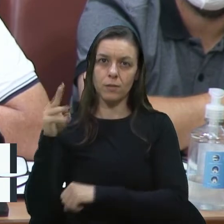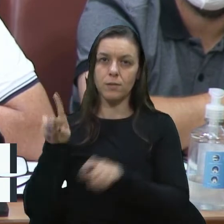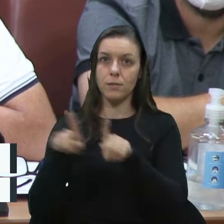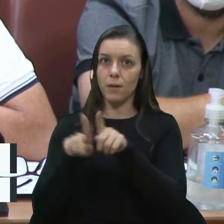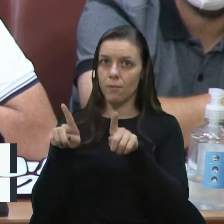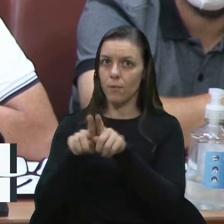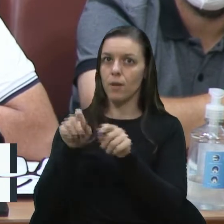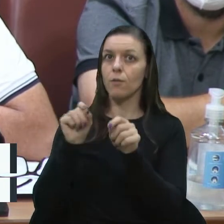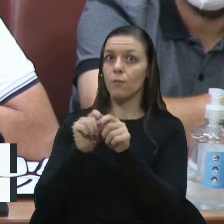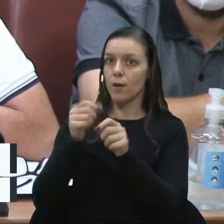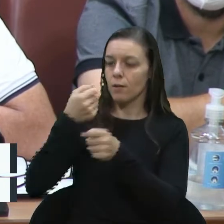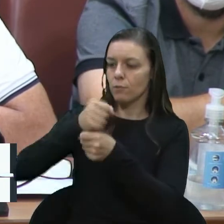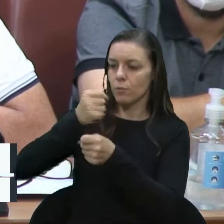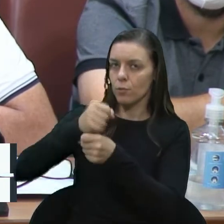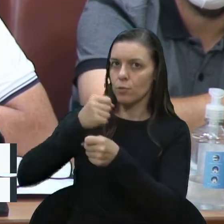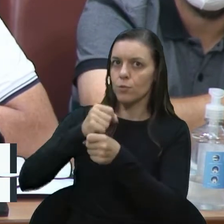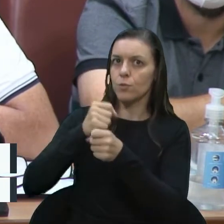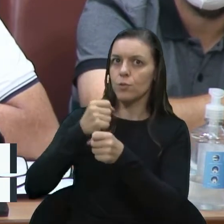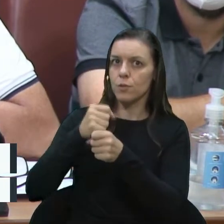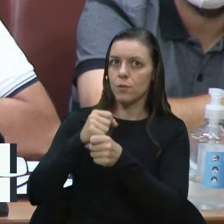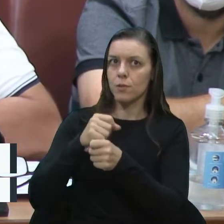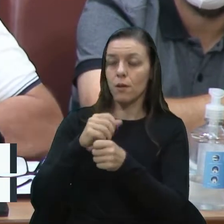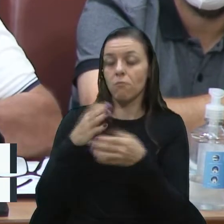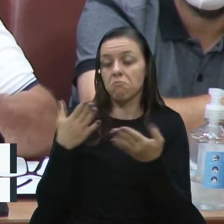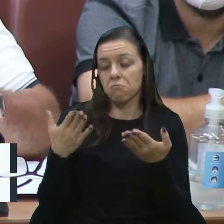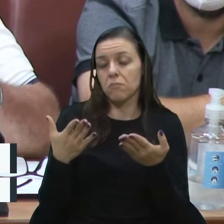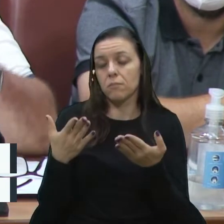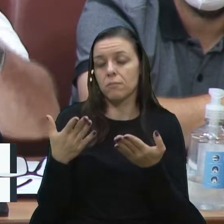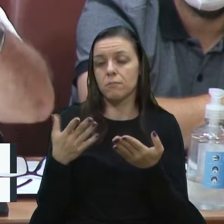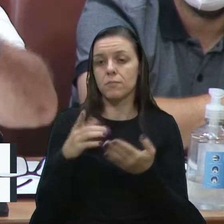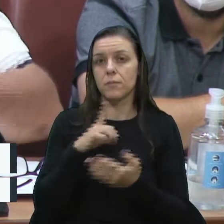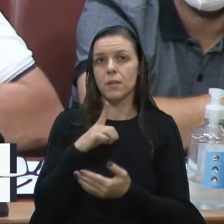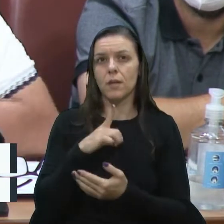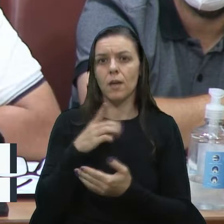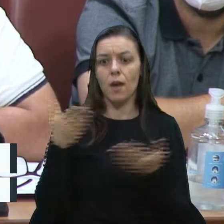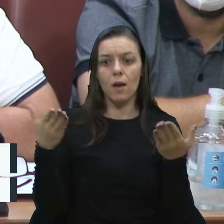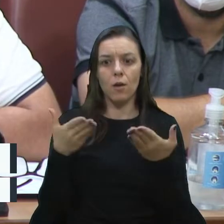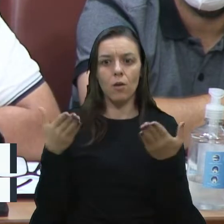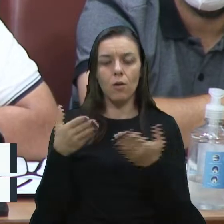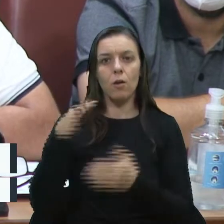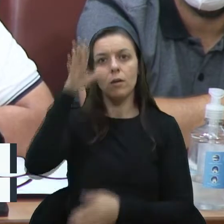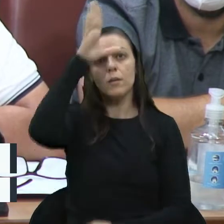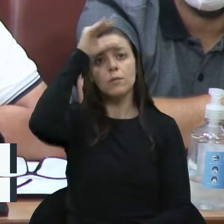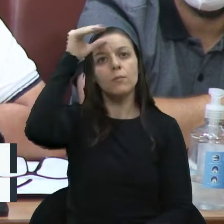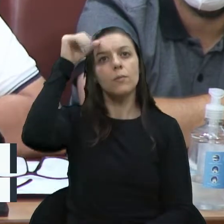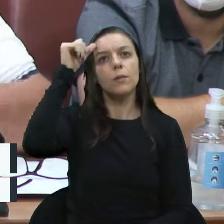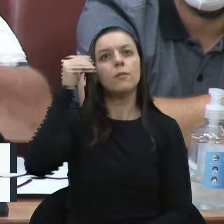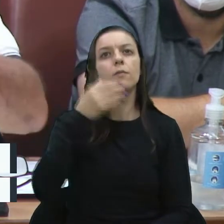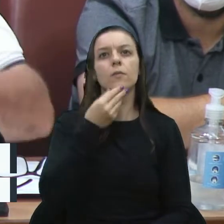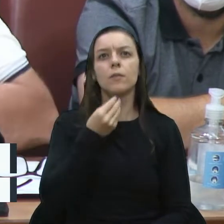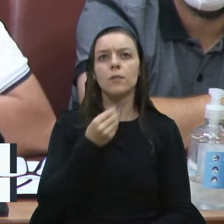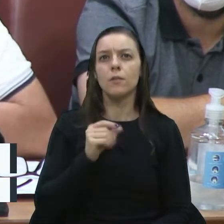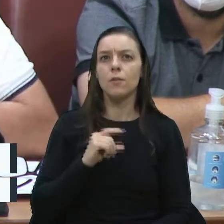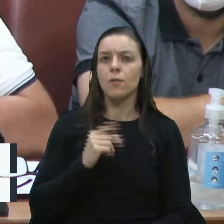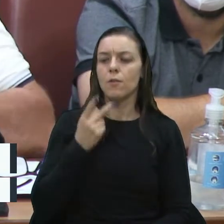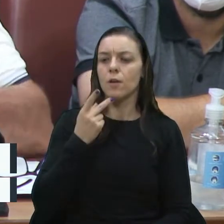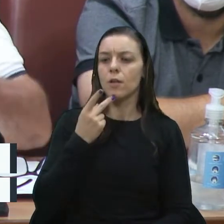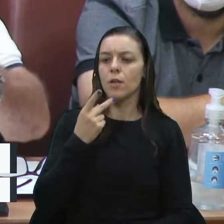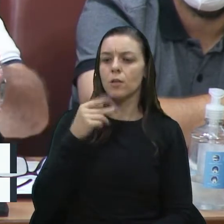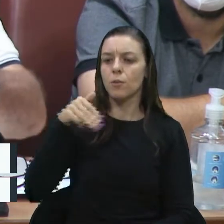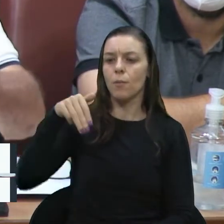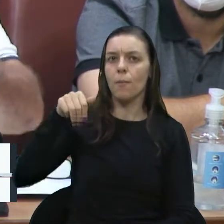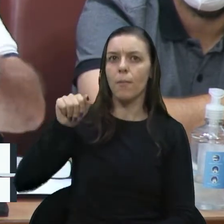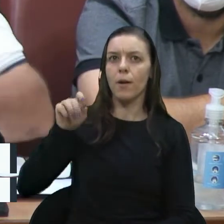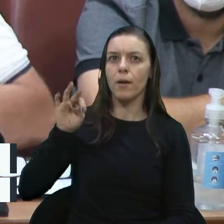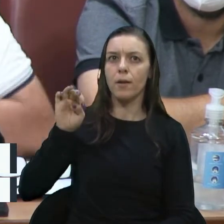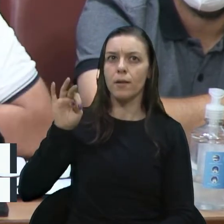no pôr do sol, né, vereador D'Ambrosio? Então, assim, e agora o prefeito está anunciando, aquele ali no Mateus Janela, o